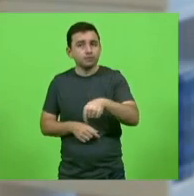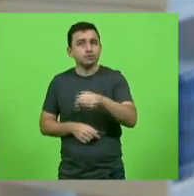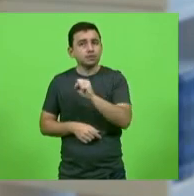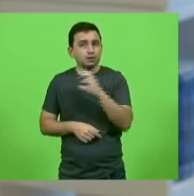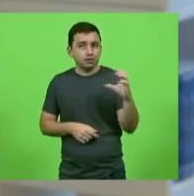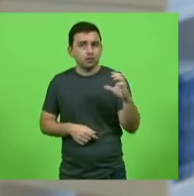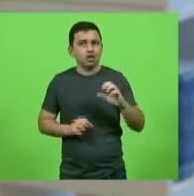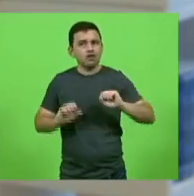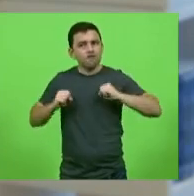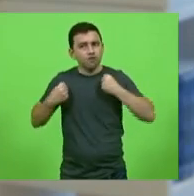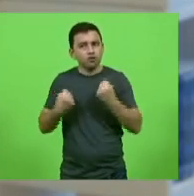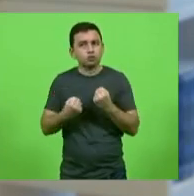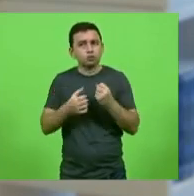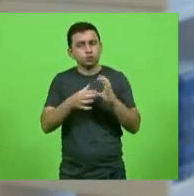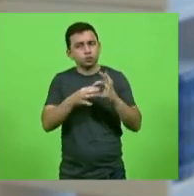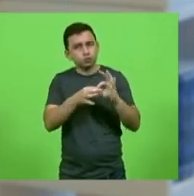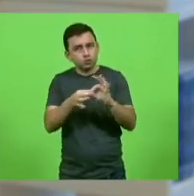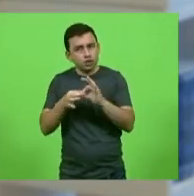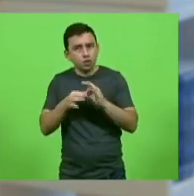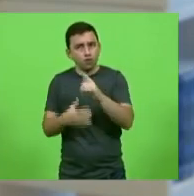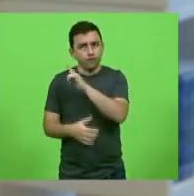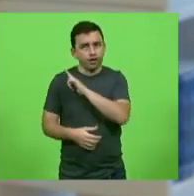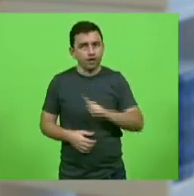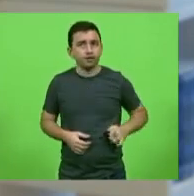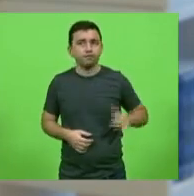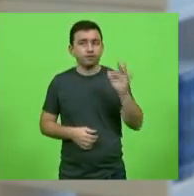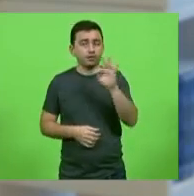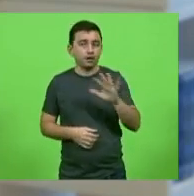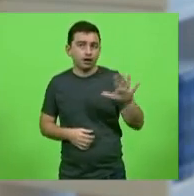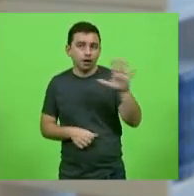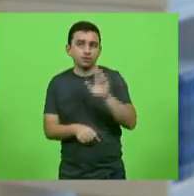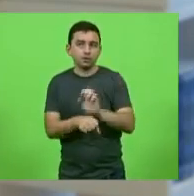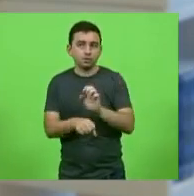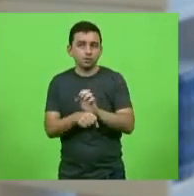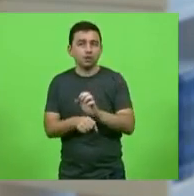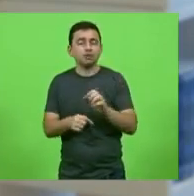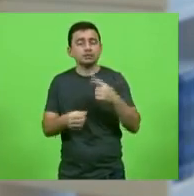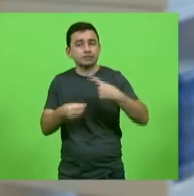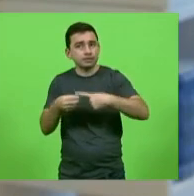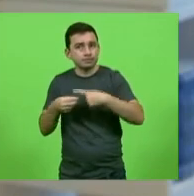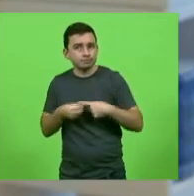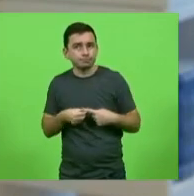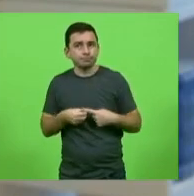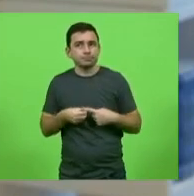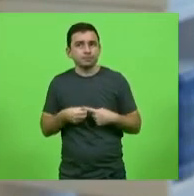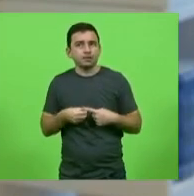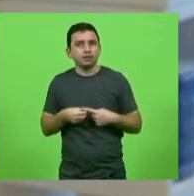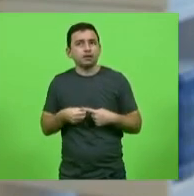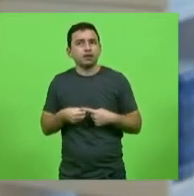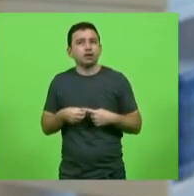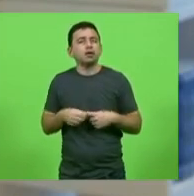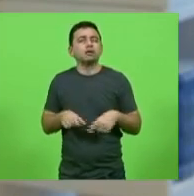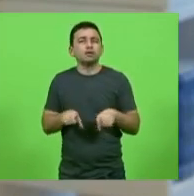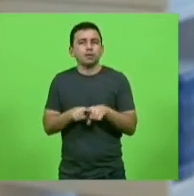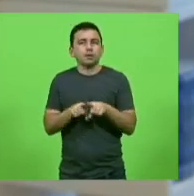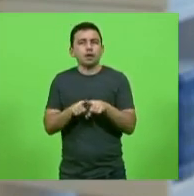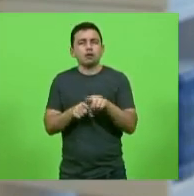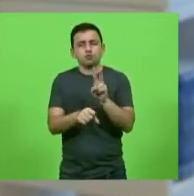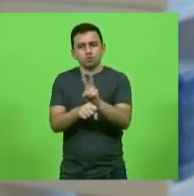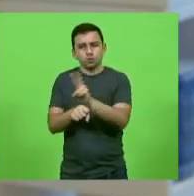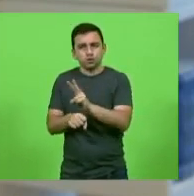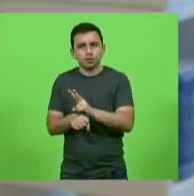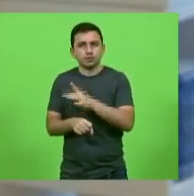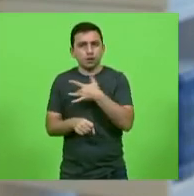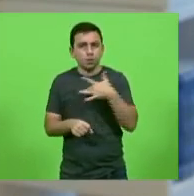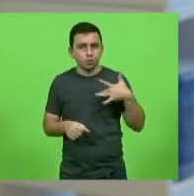através da união de esforços dos governos federal, estadual e municipal, conjugando assim a proteção da saúde e da